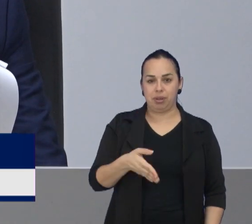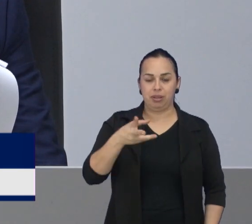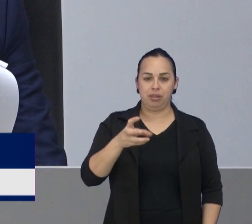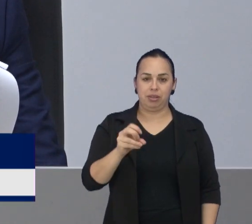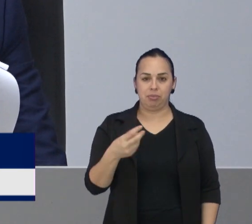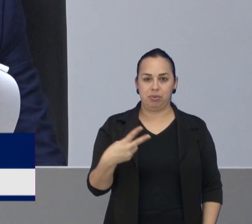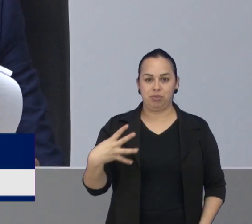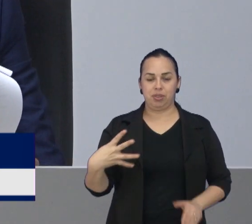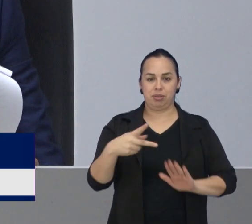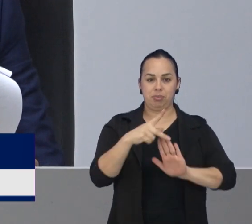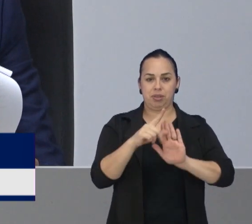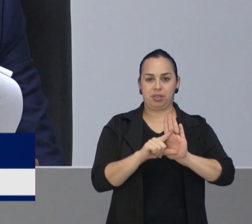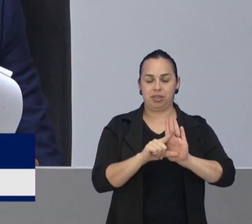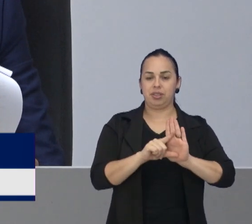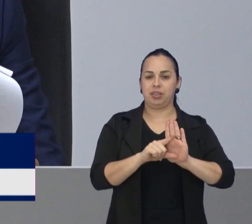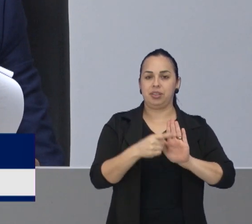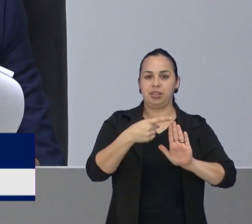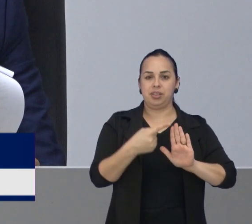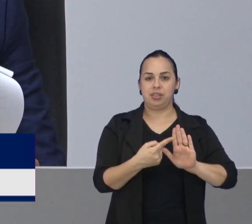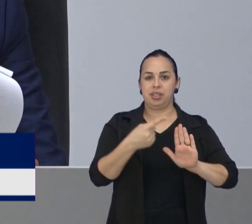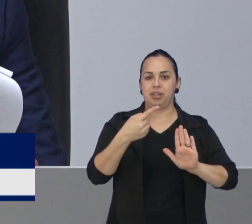5278/2024, projeto de lei número